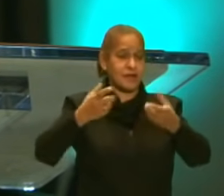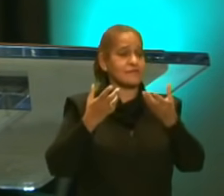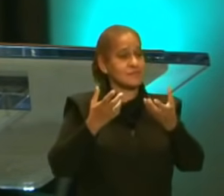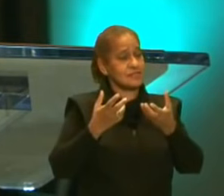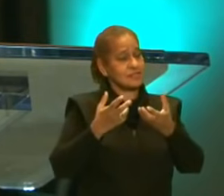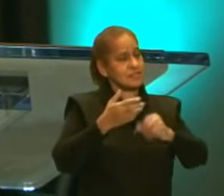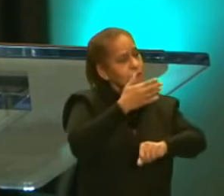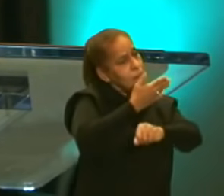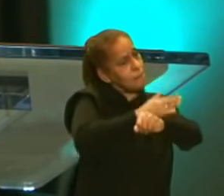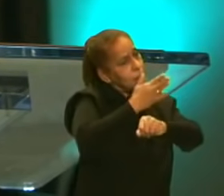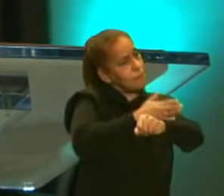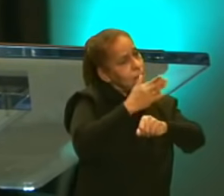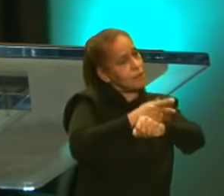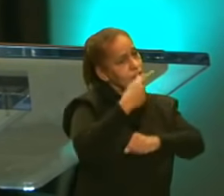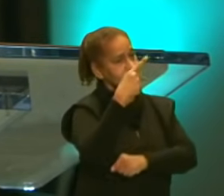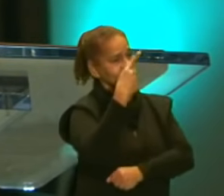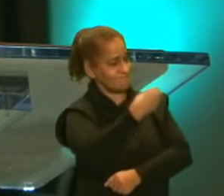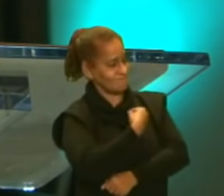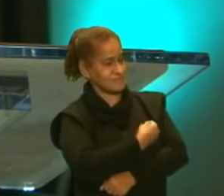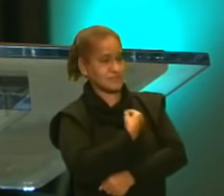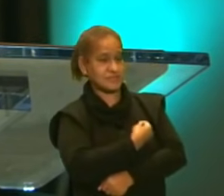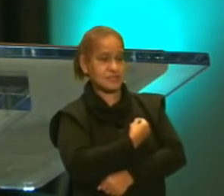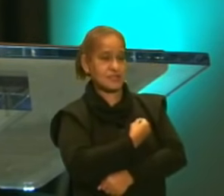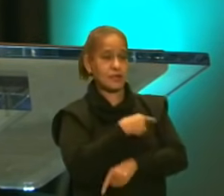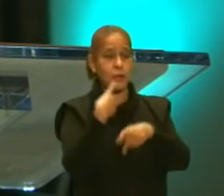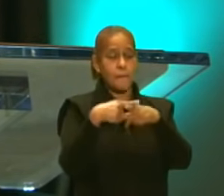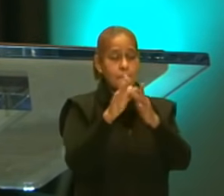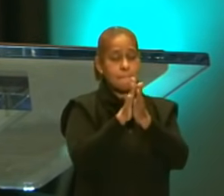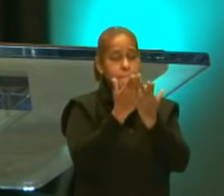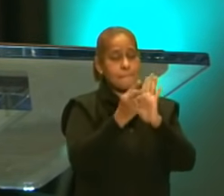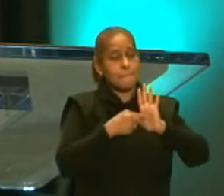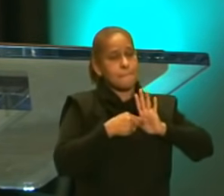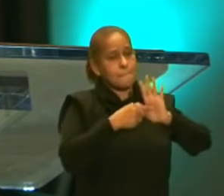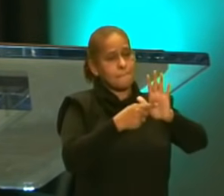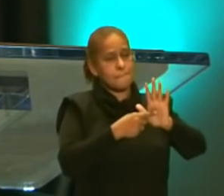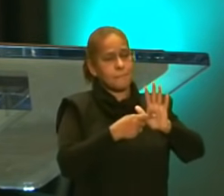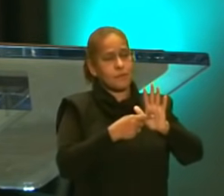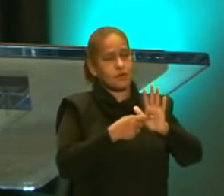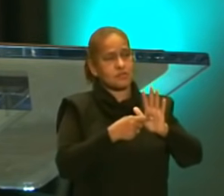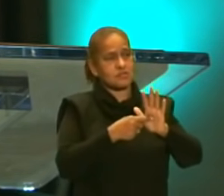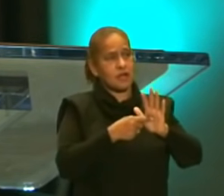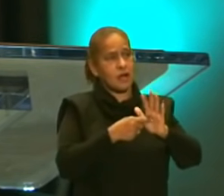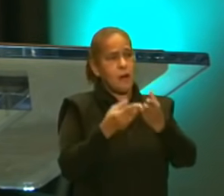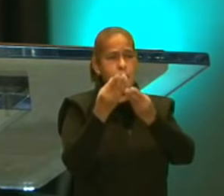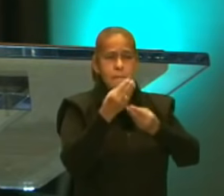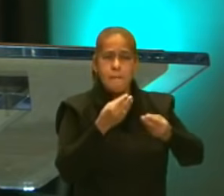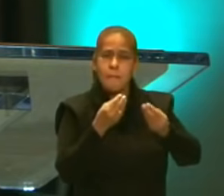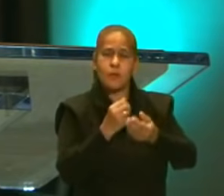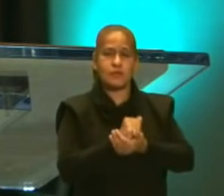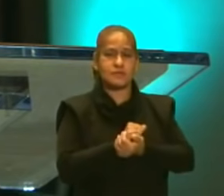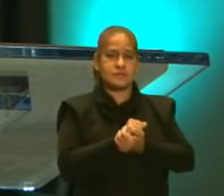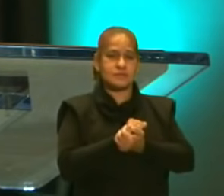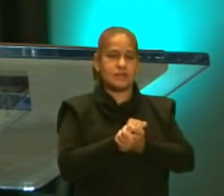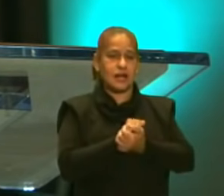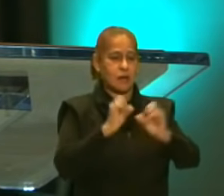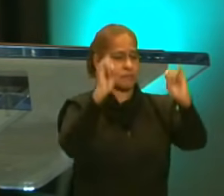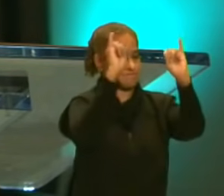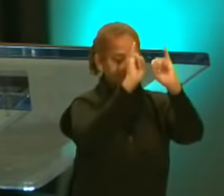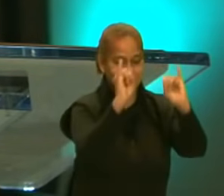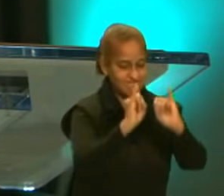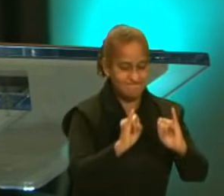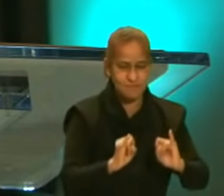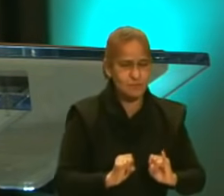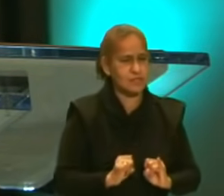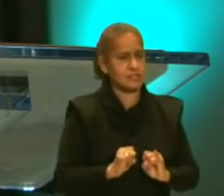aplicação. Por que a Bíblia fala tanto a respeito da idolatria?